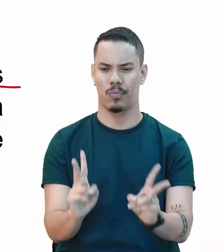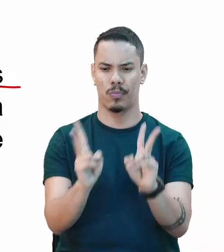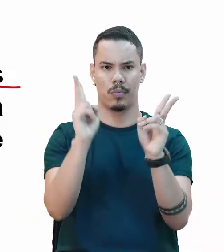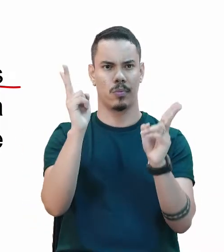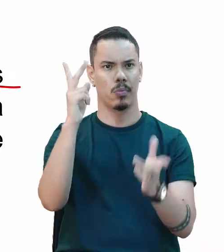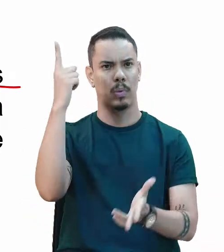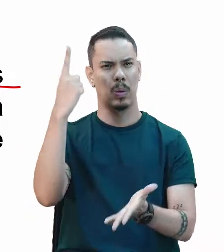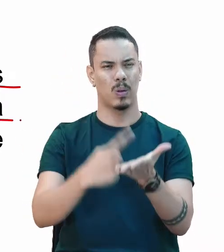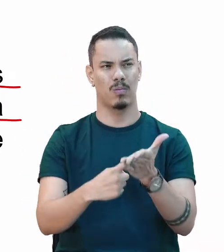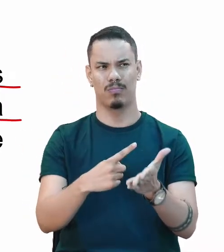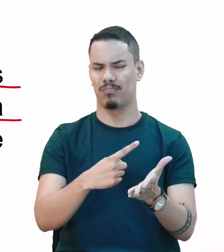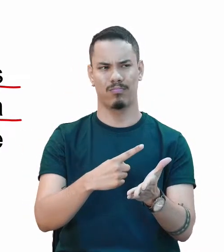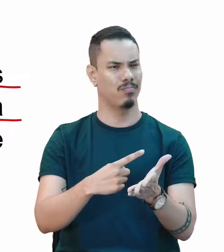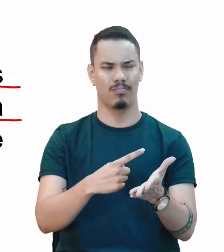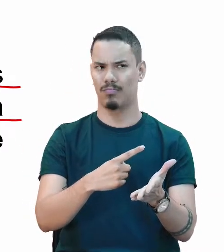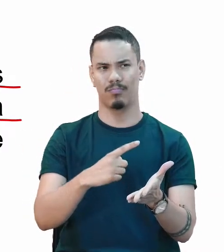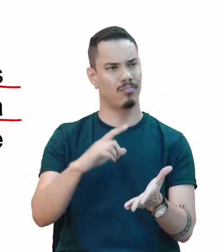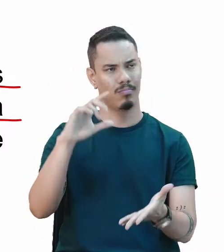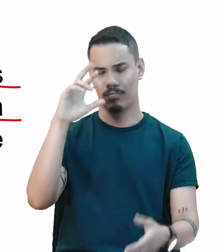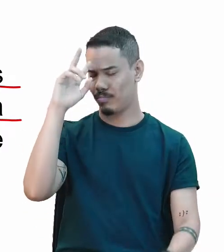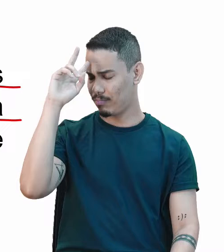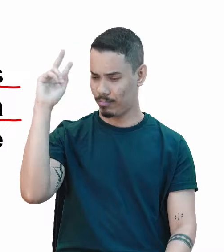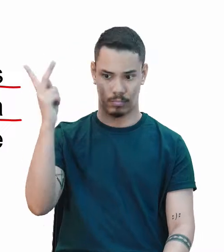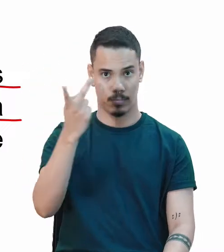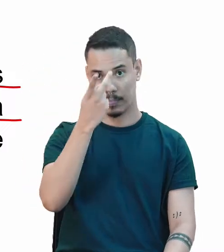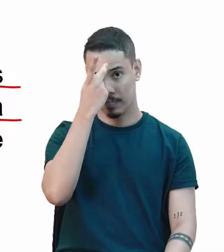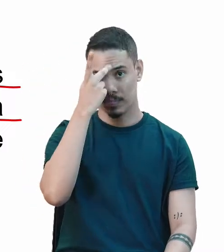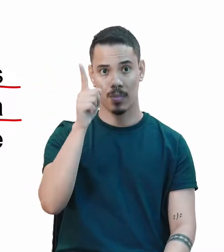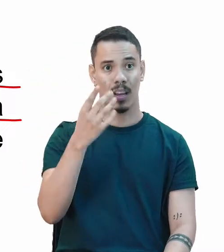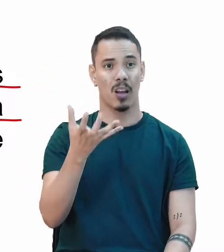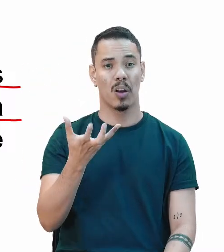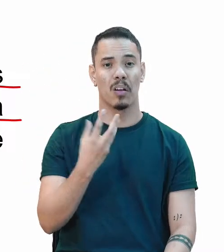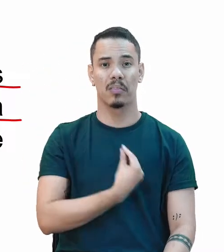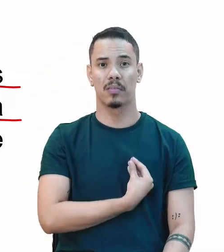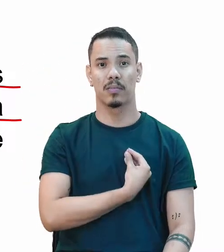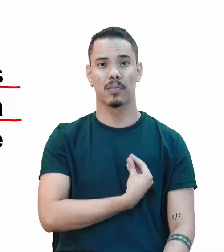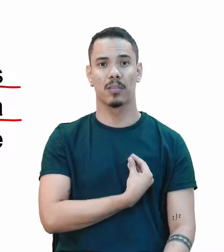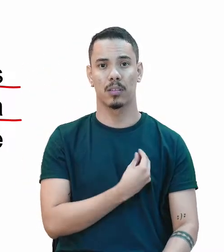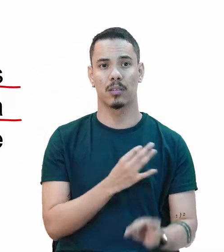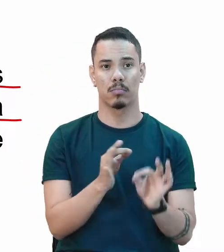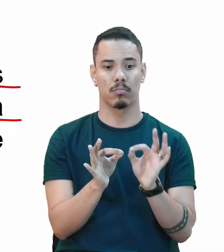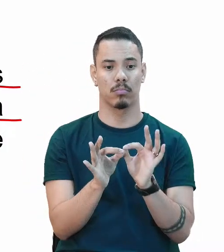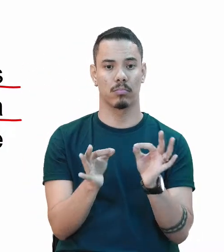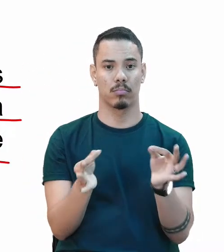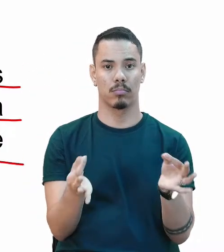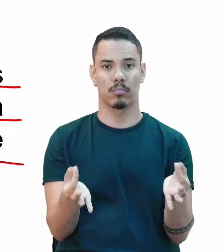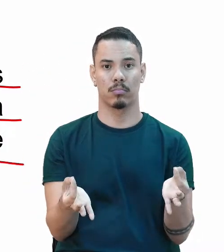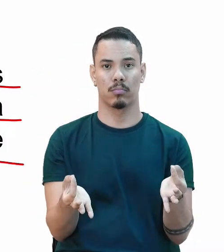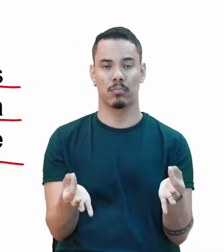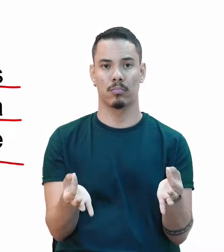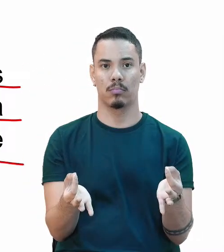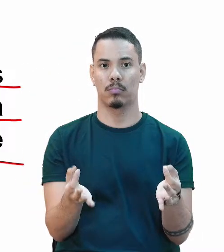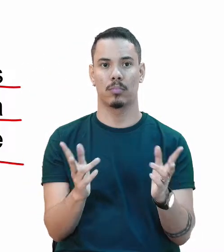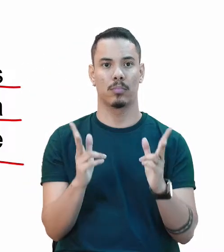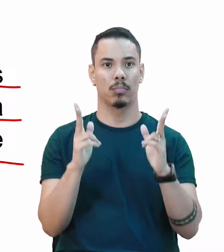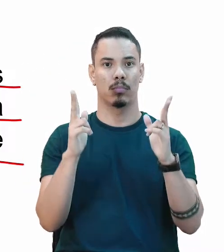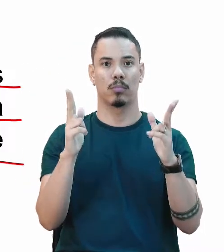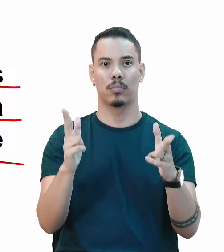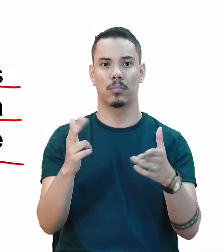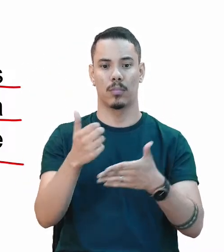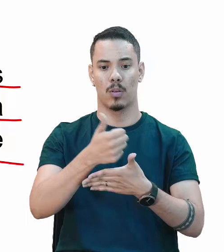radical e procurava levar uma vida estritamente conforme os princípios